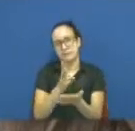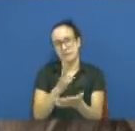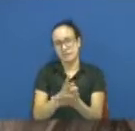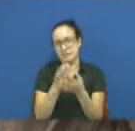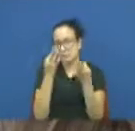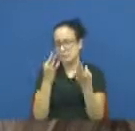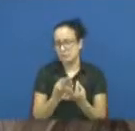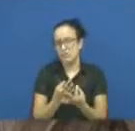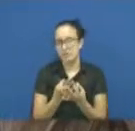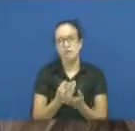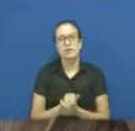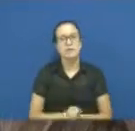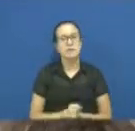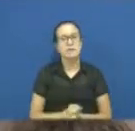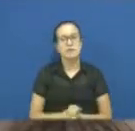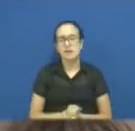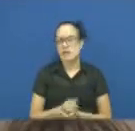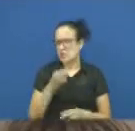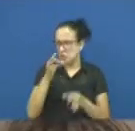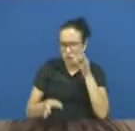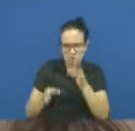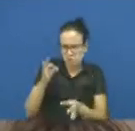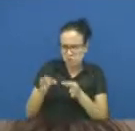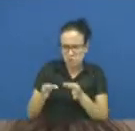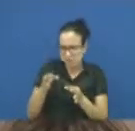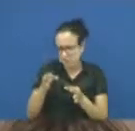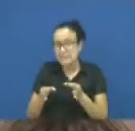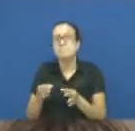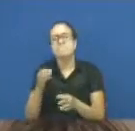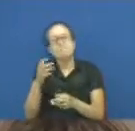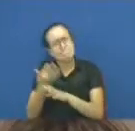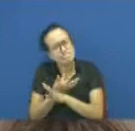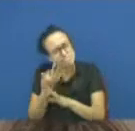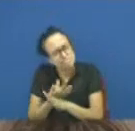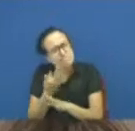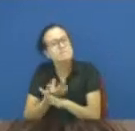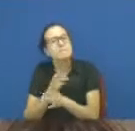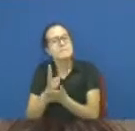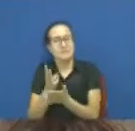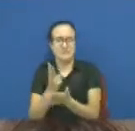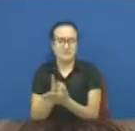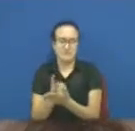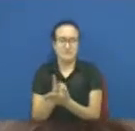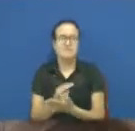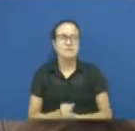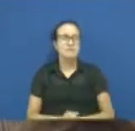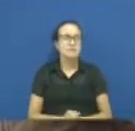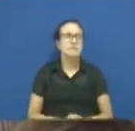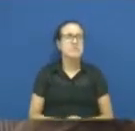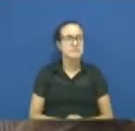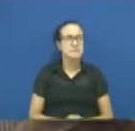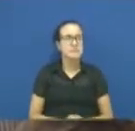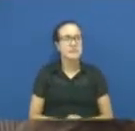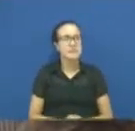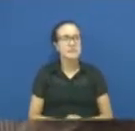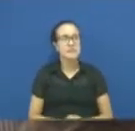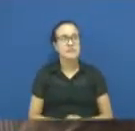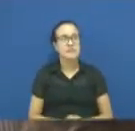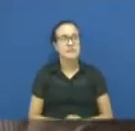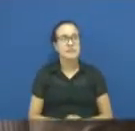engolindo e não aceitando as injustiças sociais. Tanto, seu Acácio Oliveira,